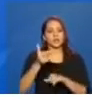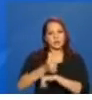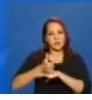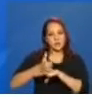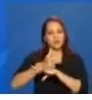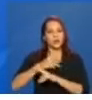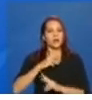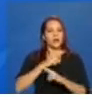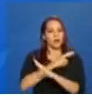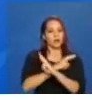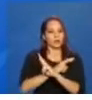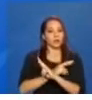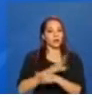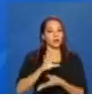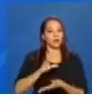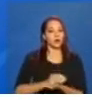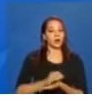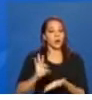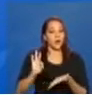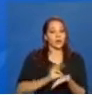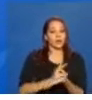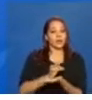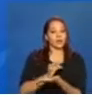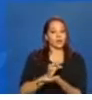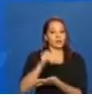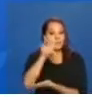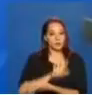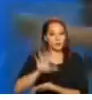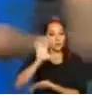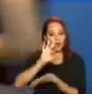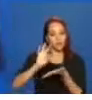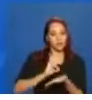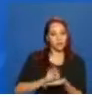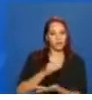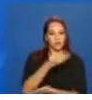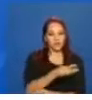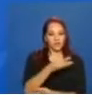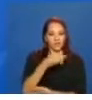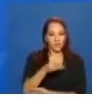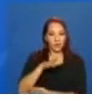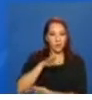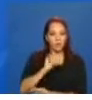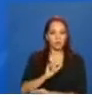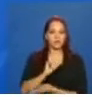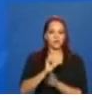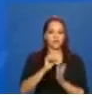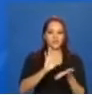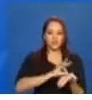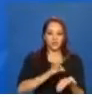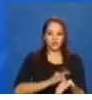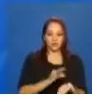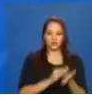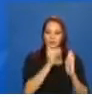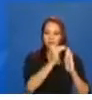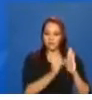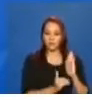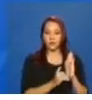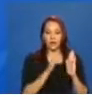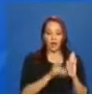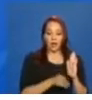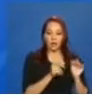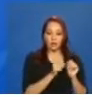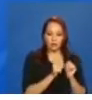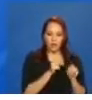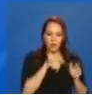O Cadastro Nacional de Informações Sociais contém 33 bilhões de registros. O processamento